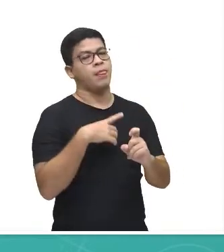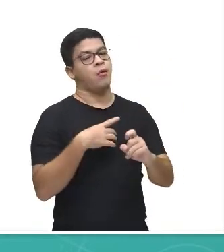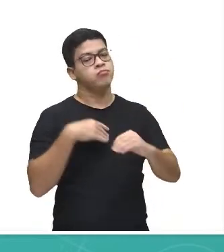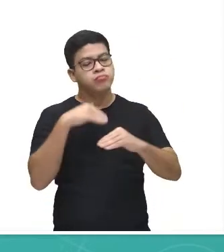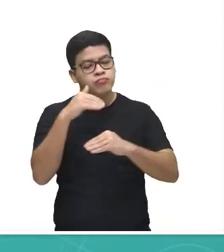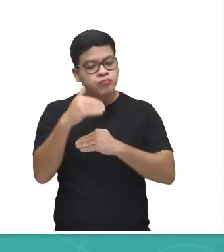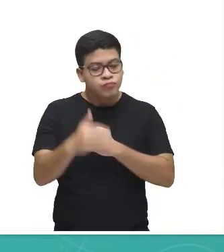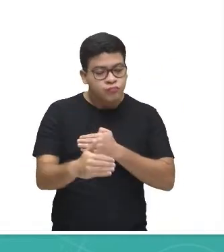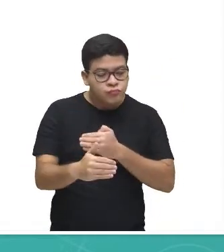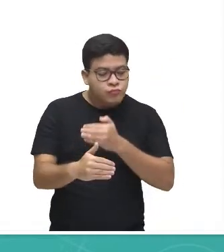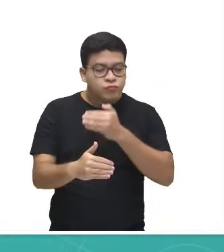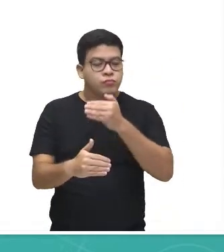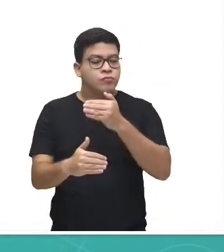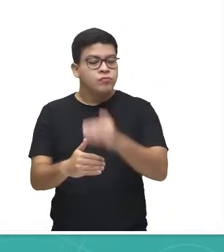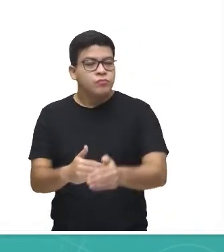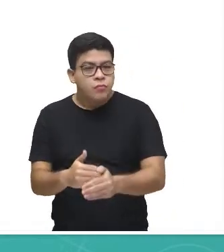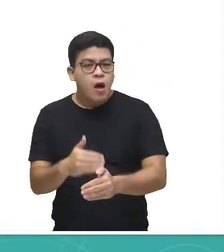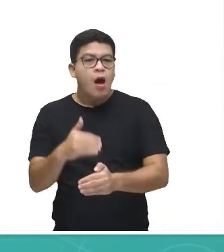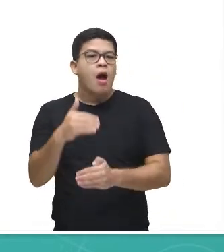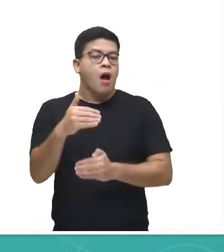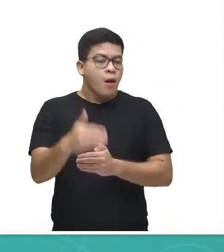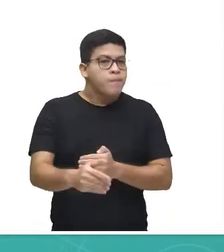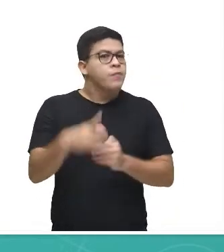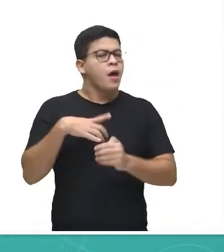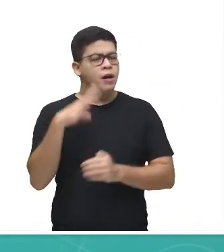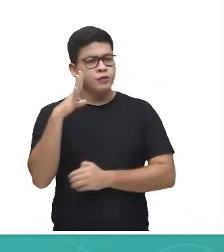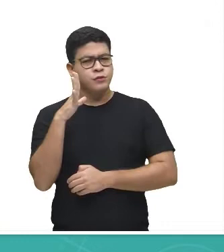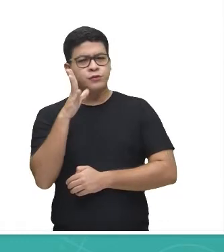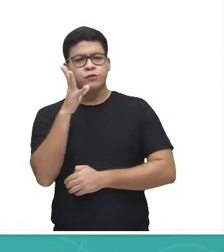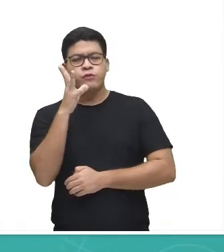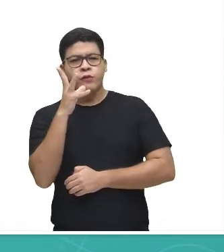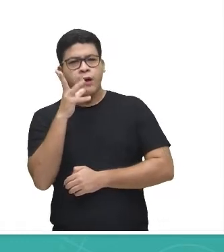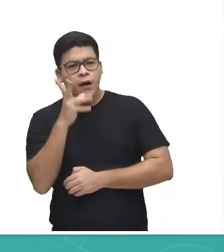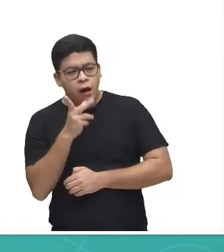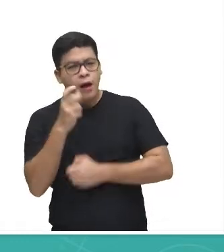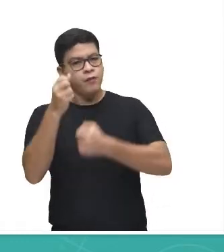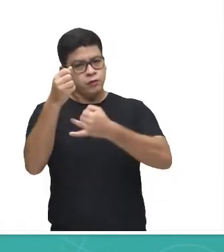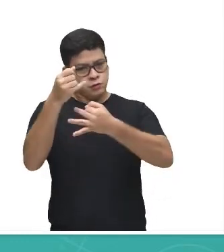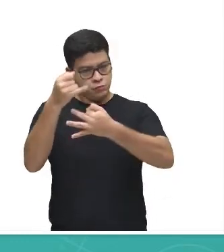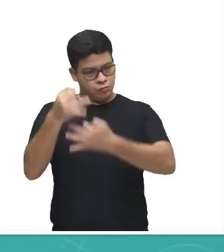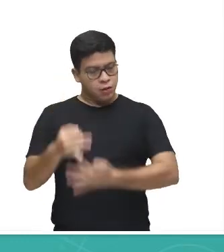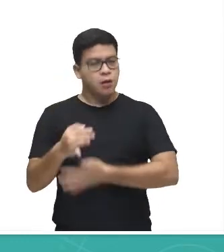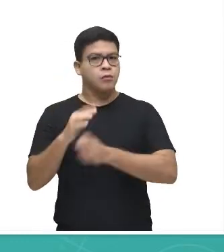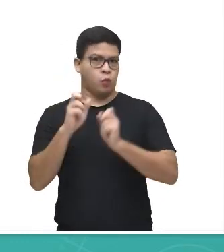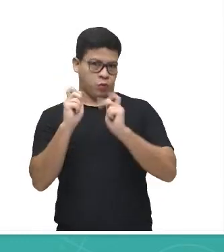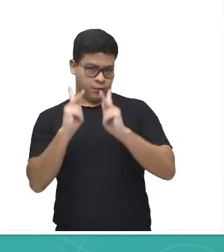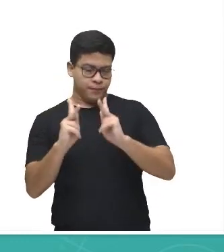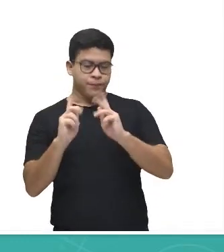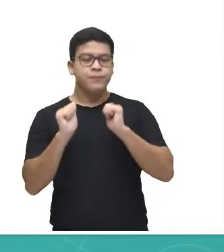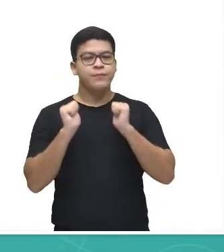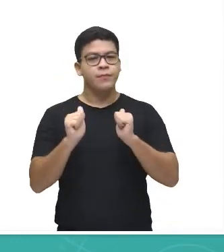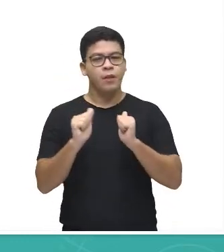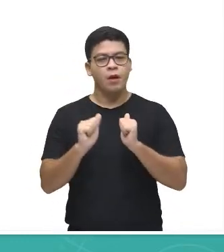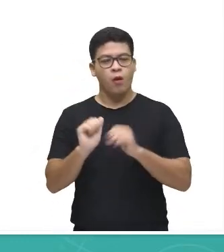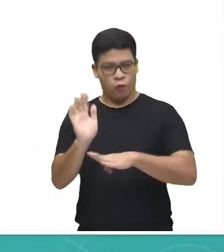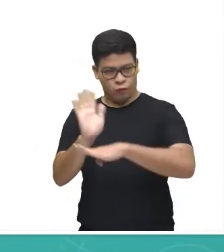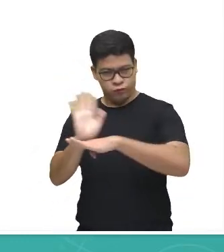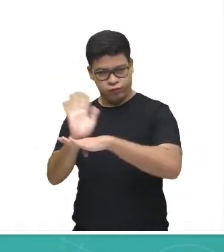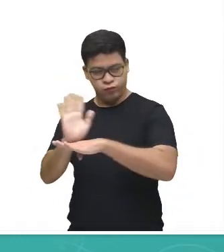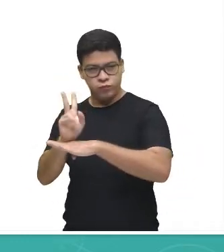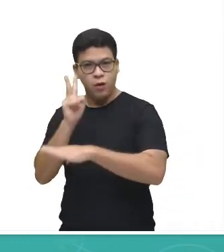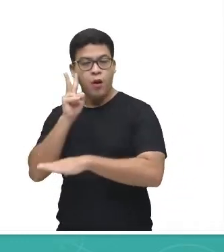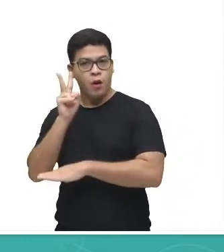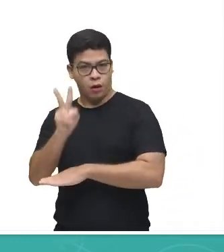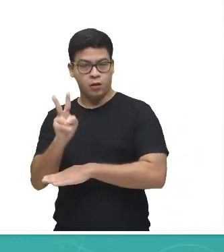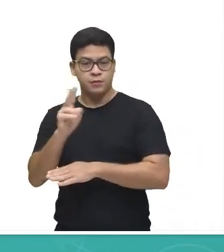passo, que é para que você entenda o assunto da nossa aula de hoje. Tudo bem? Vamos ver então um videozinho, em seguida a gente volta